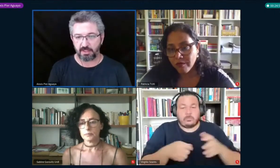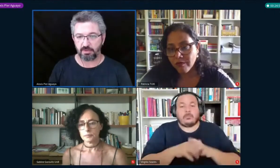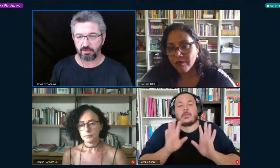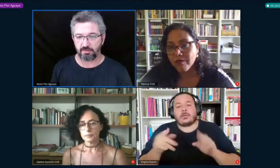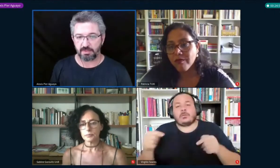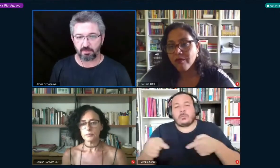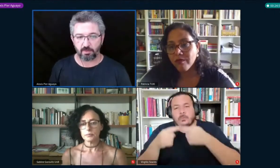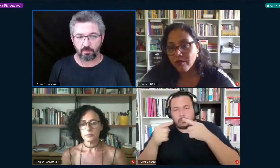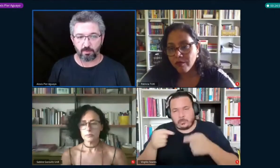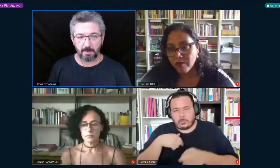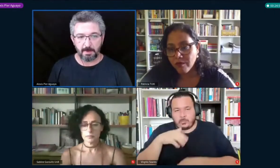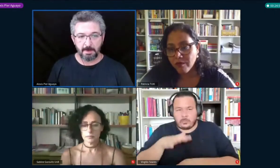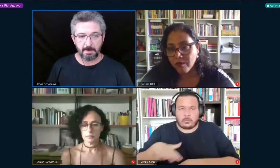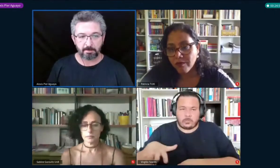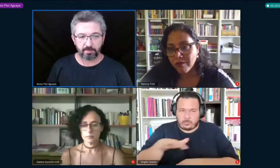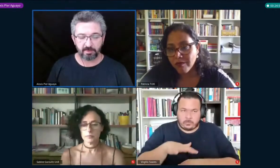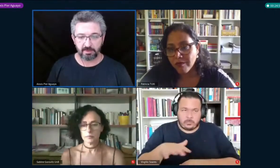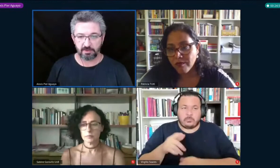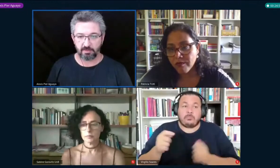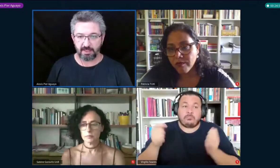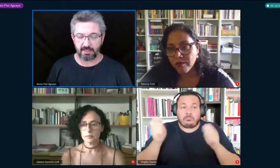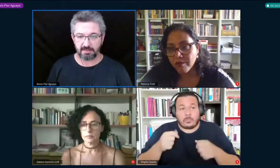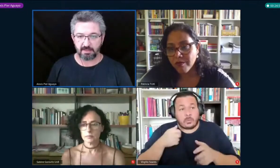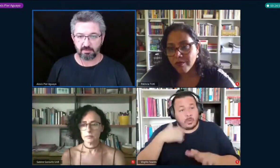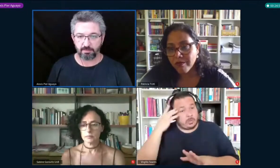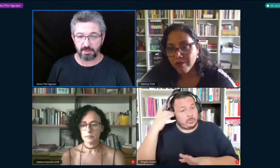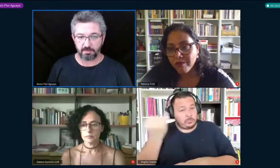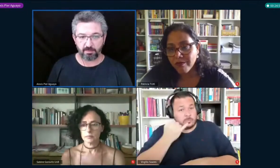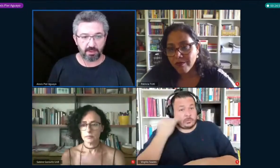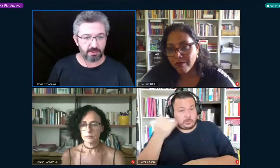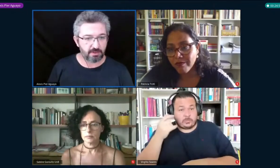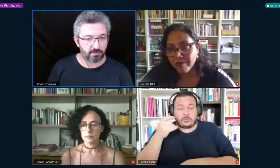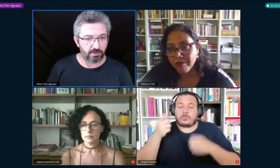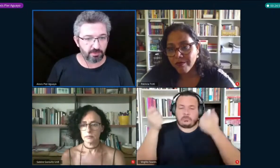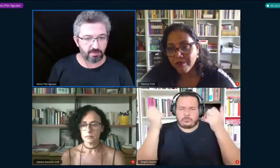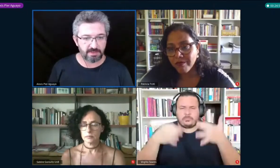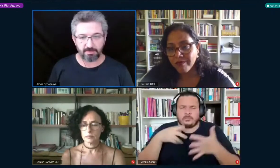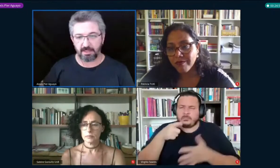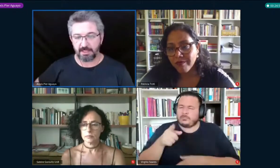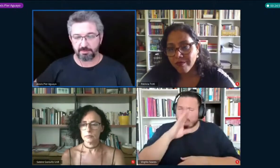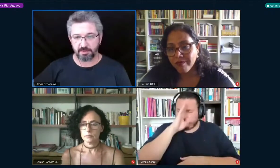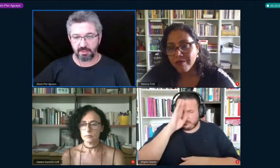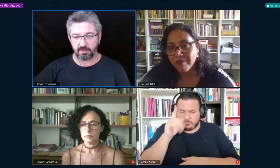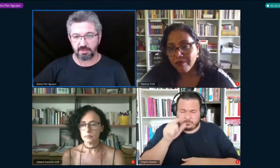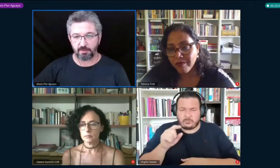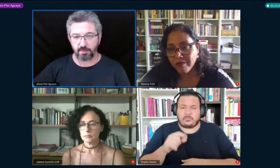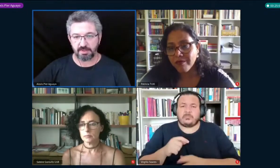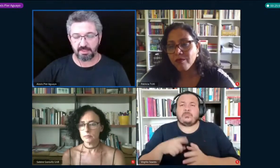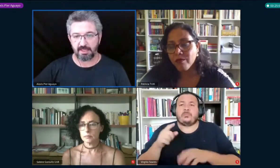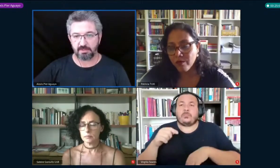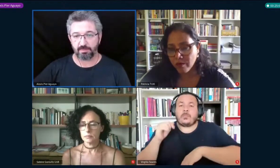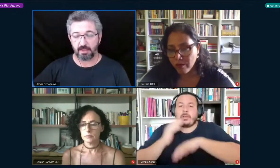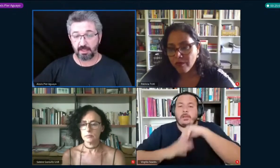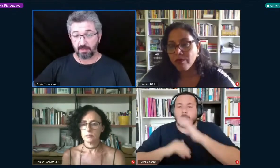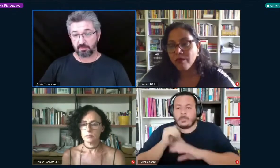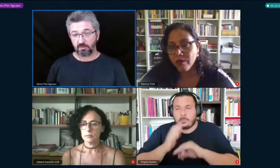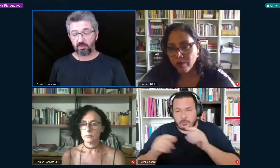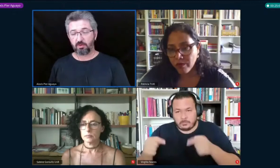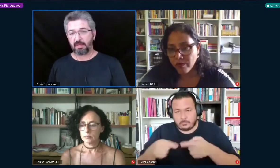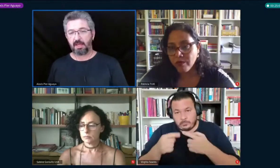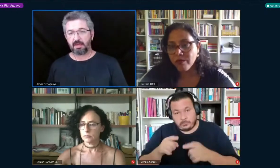habilidade, eu acho pertinente que você colocou sobre a questão, principalmente no ponto sobre as habilidades posteriores ao